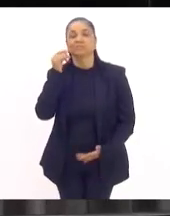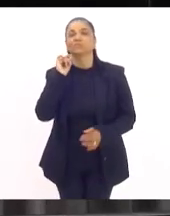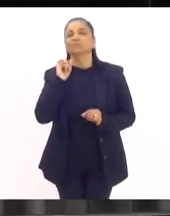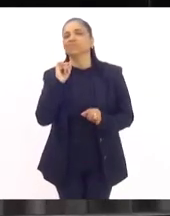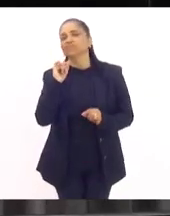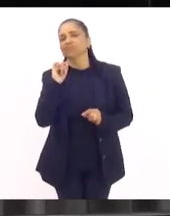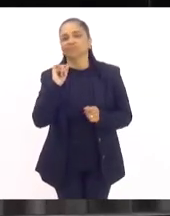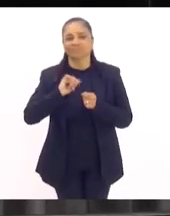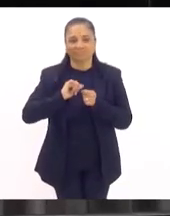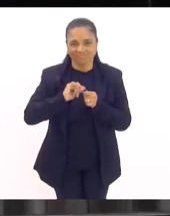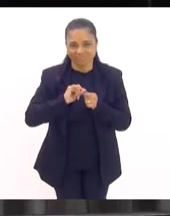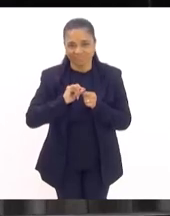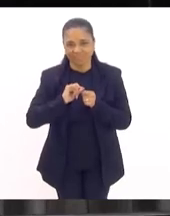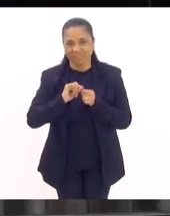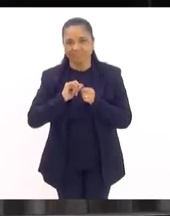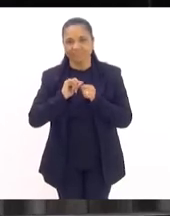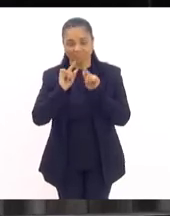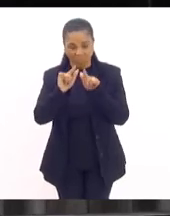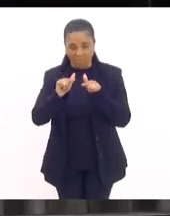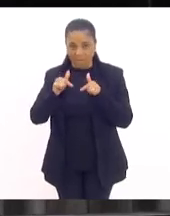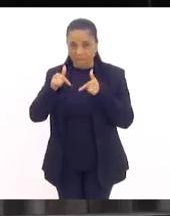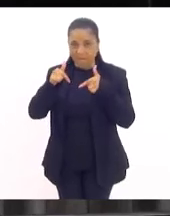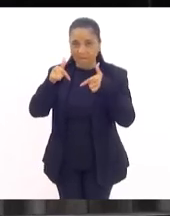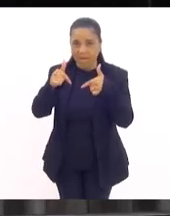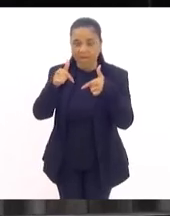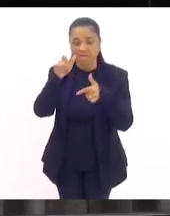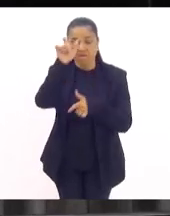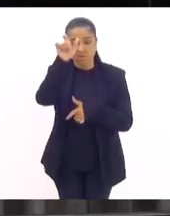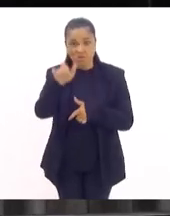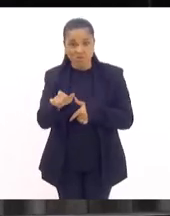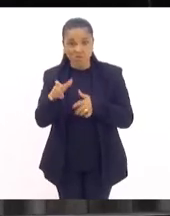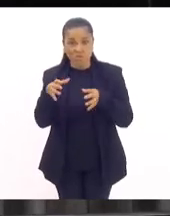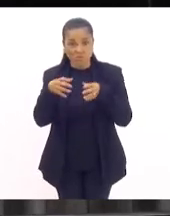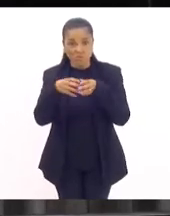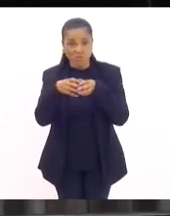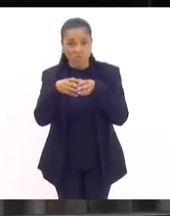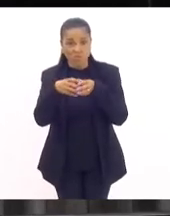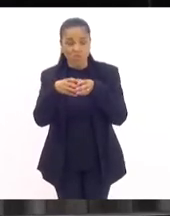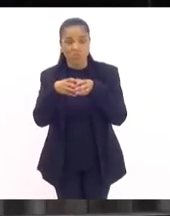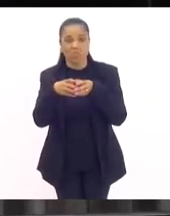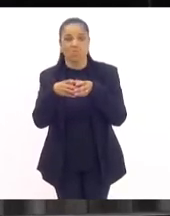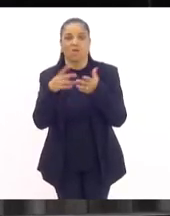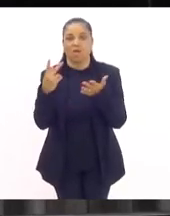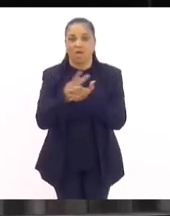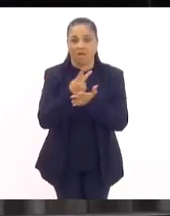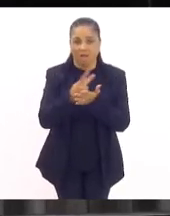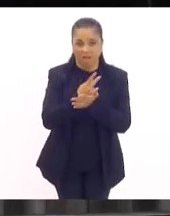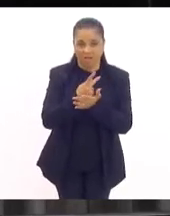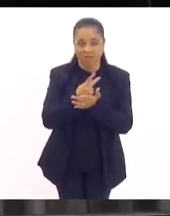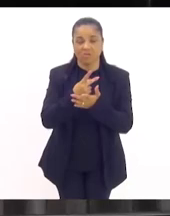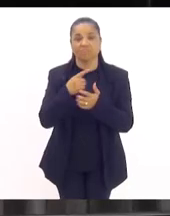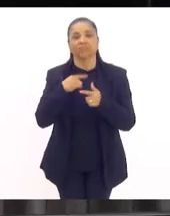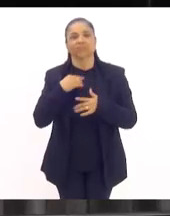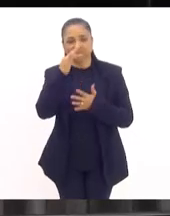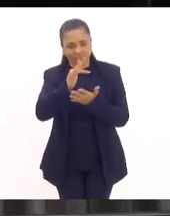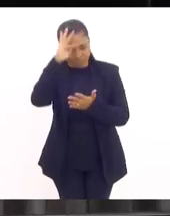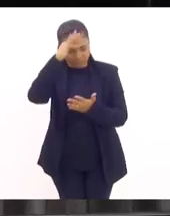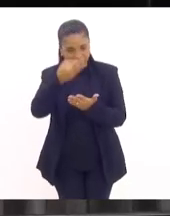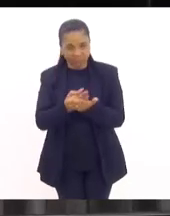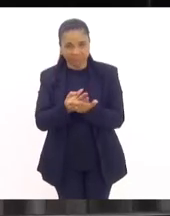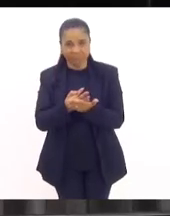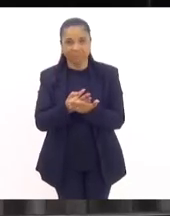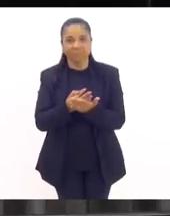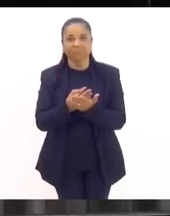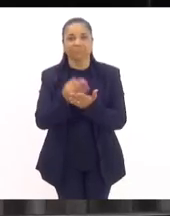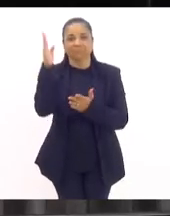de fazer frente a tentativas golpistas e de voltar a ter esperança nesse país. Foram mais